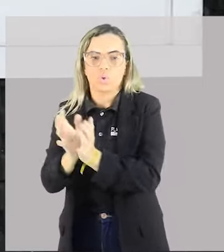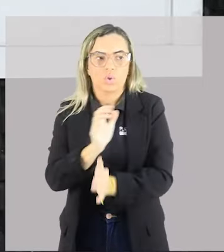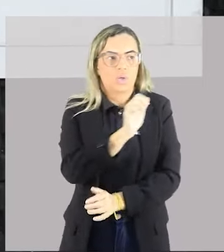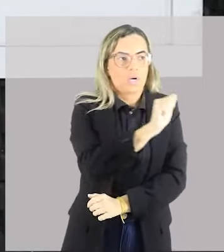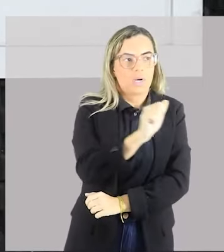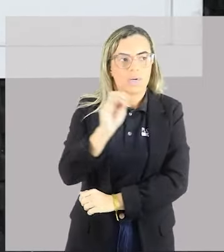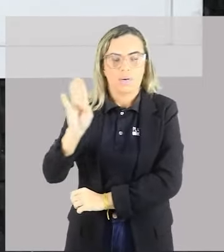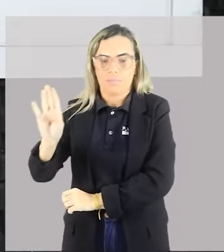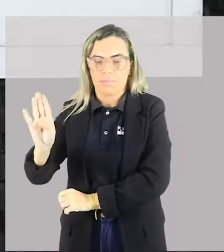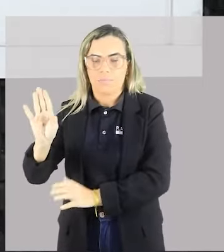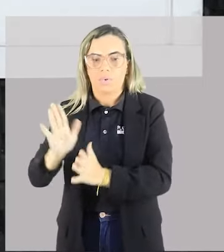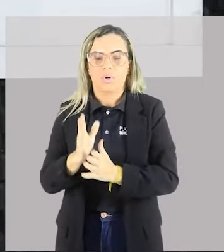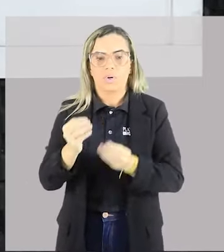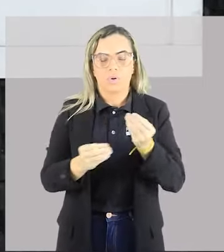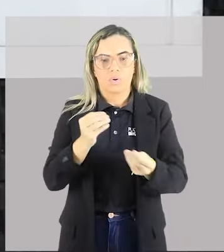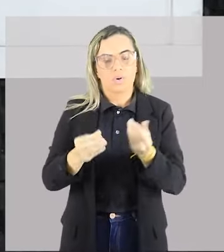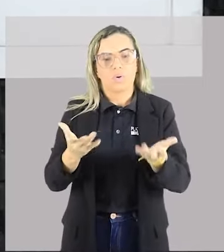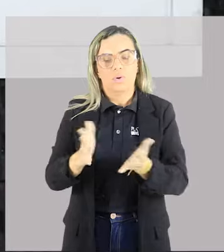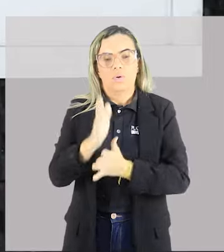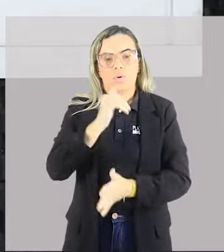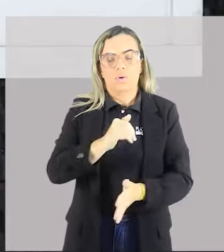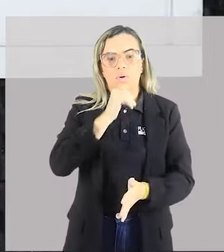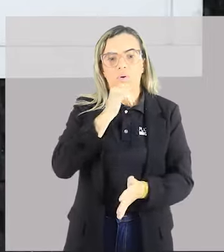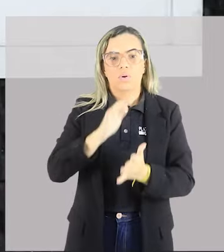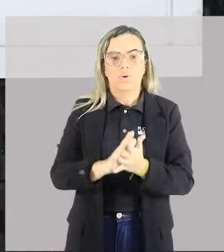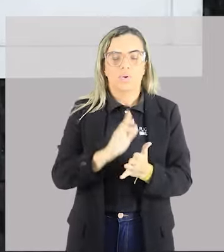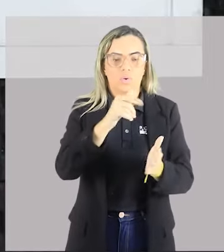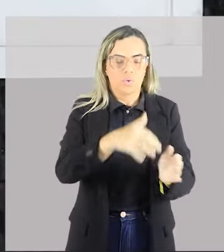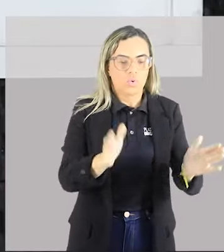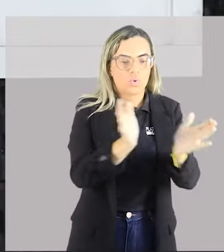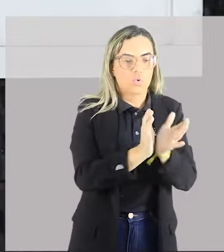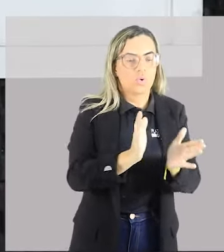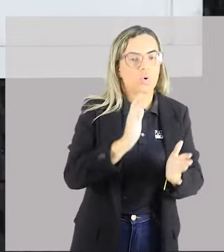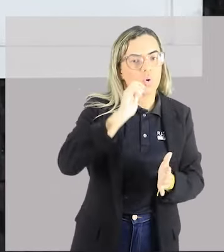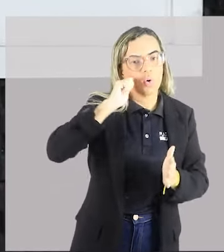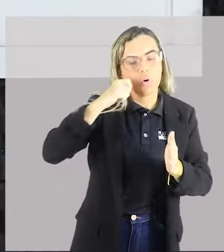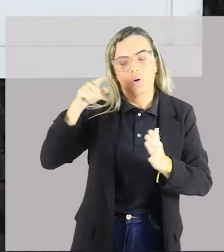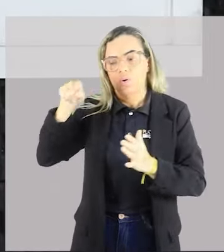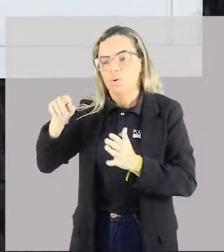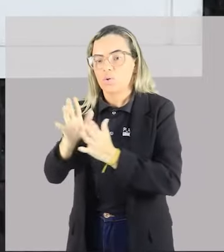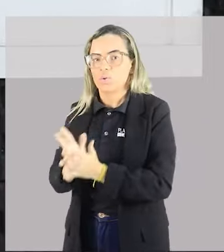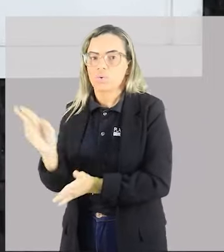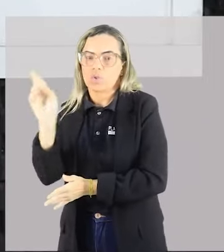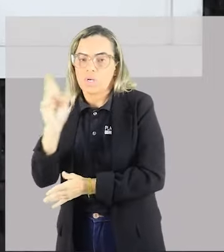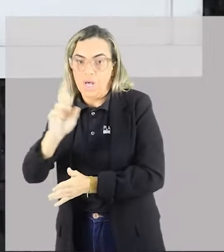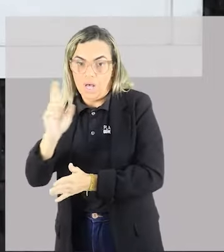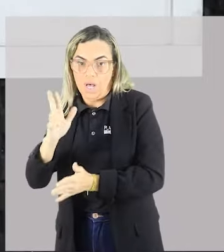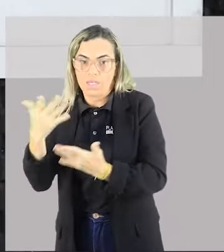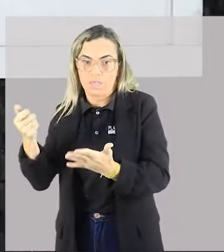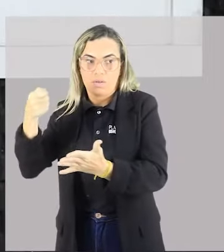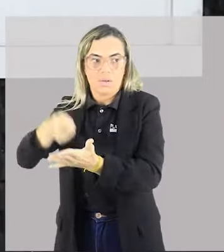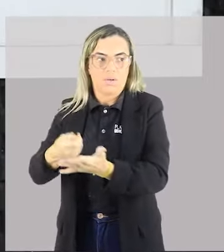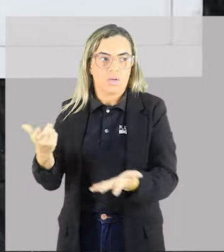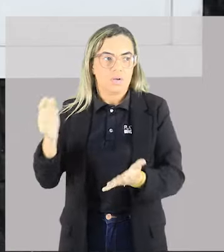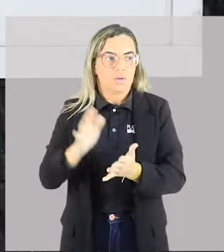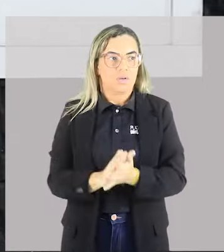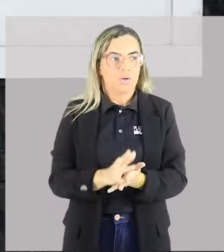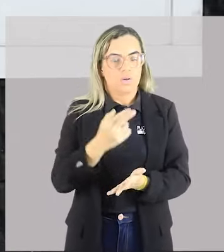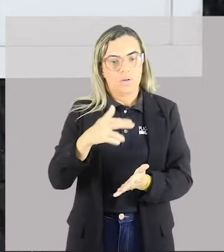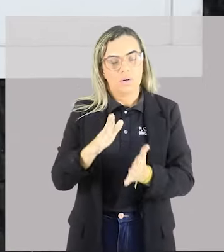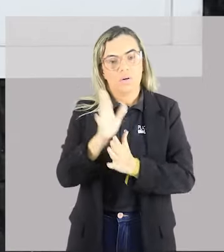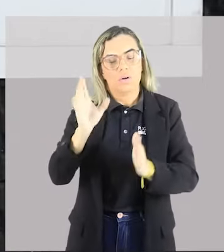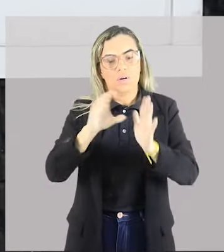são dois conjuntos como esse que eu deu exemplo um conjunto dos pães outro conjunto dos valores né chama chamos de